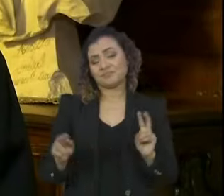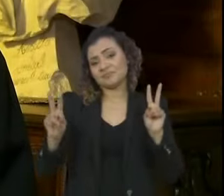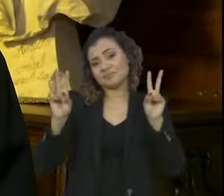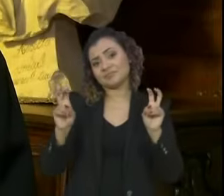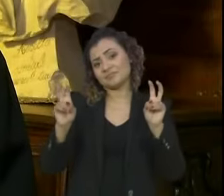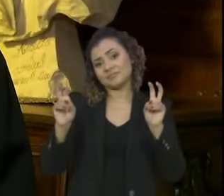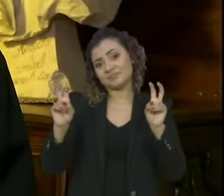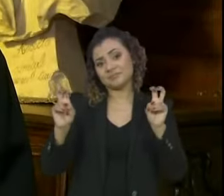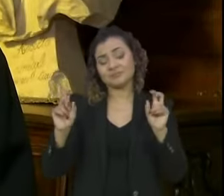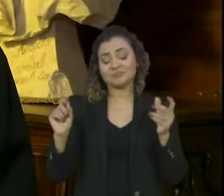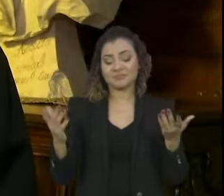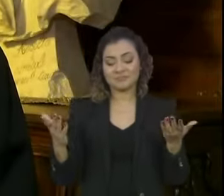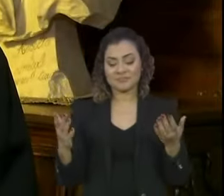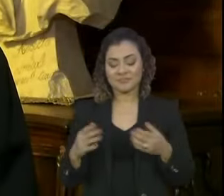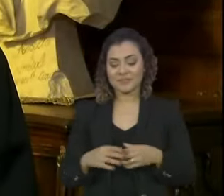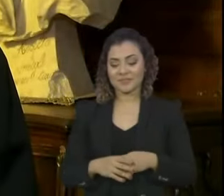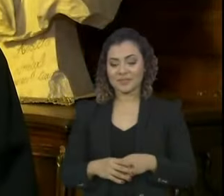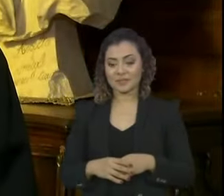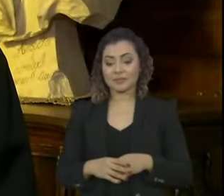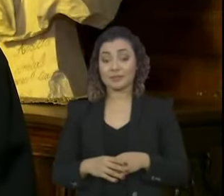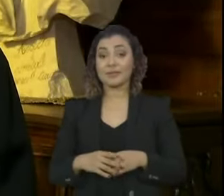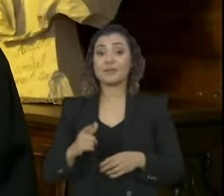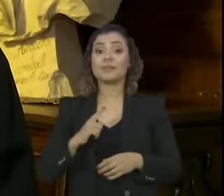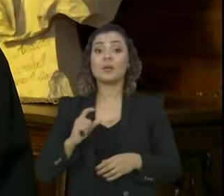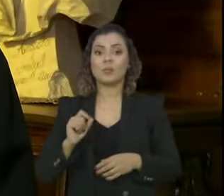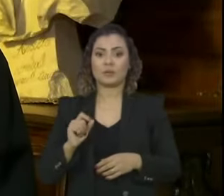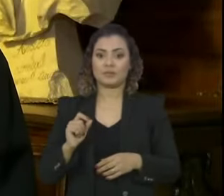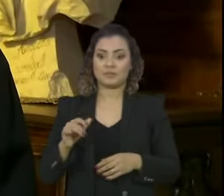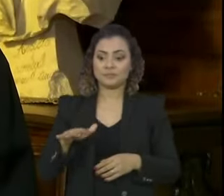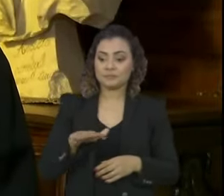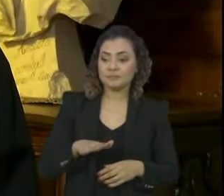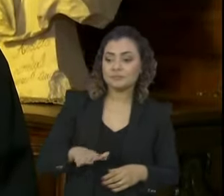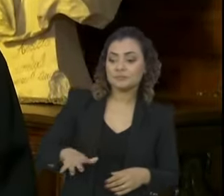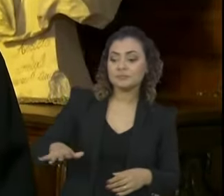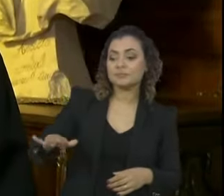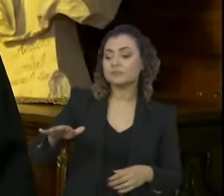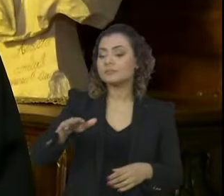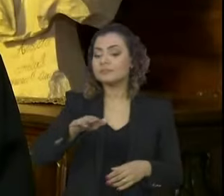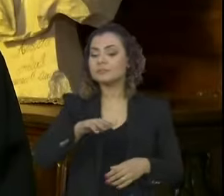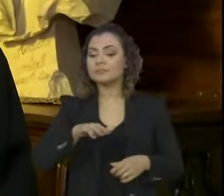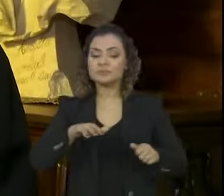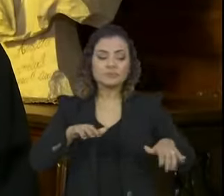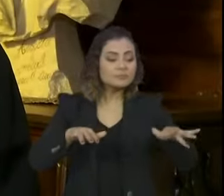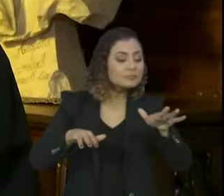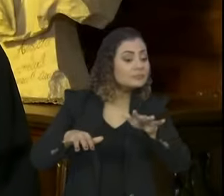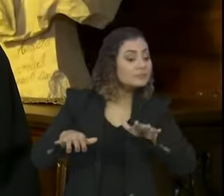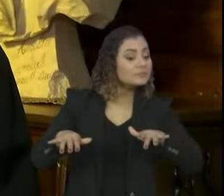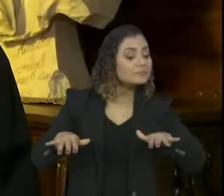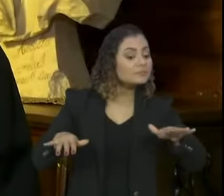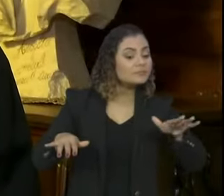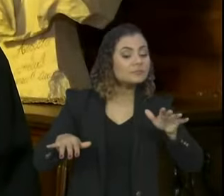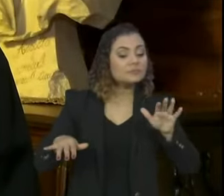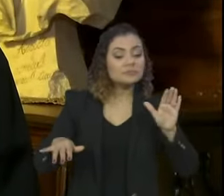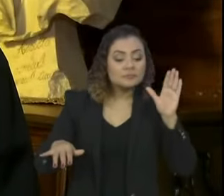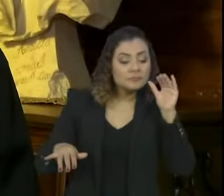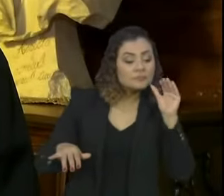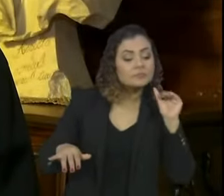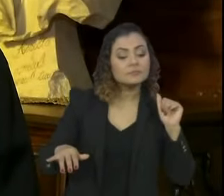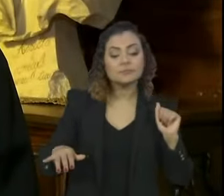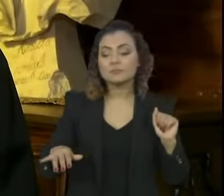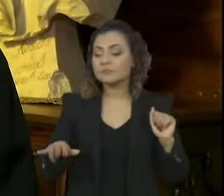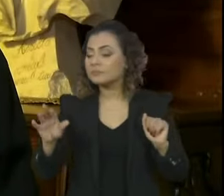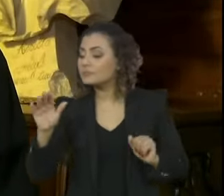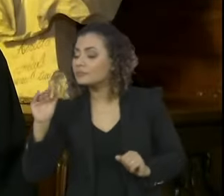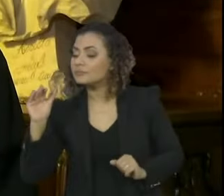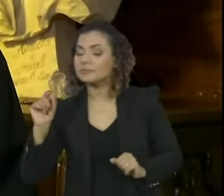aqui tem que tem o campo das especulações e naturalmente nenhum